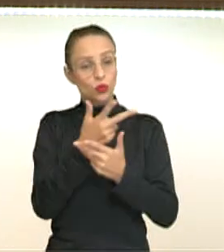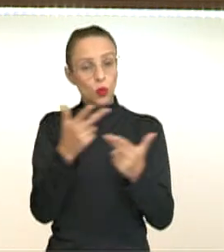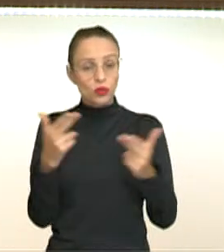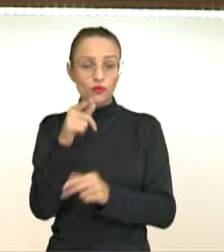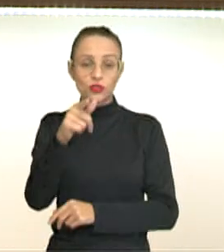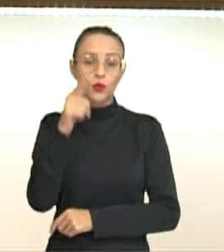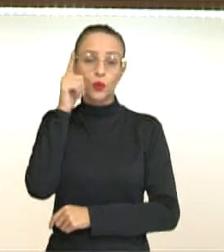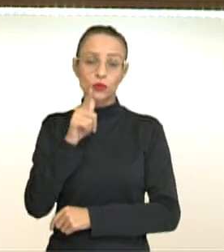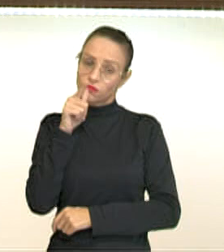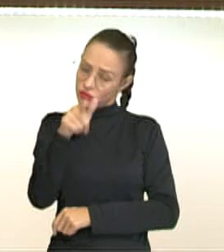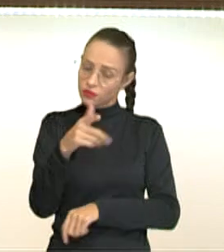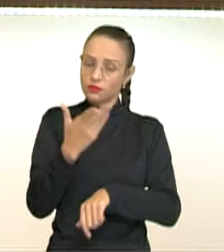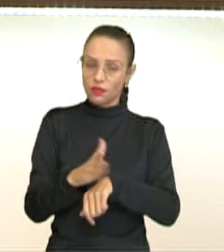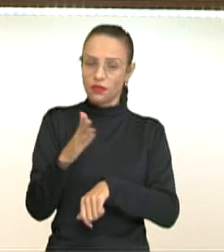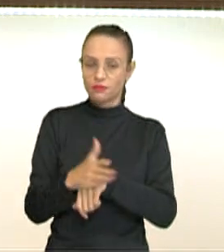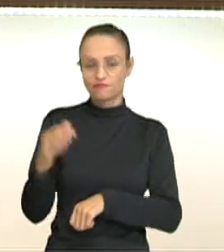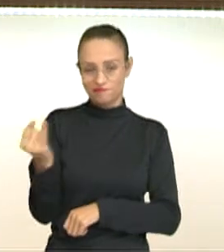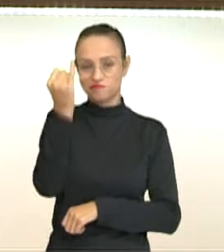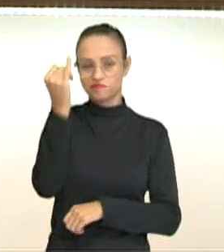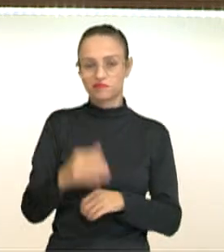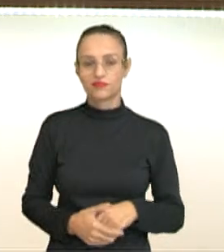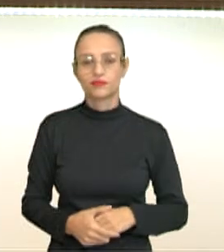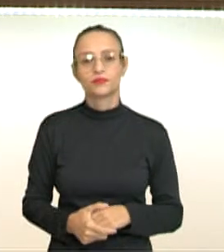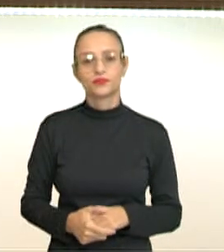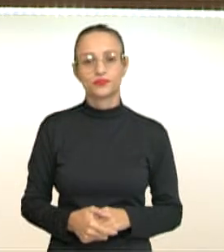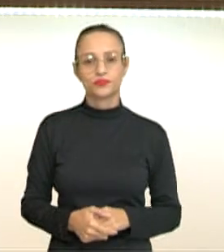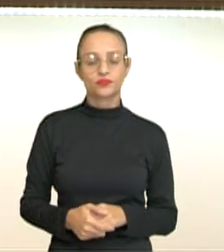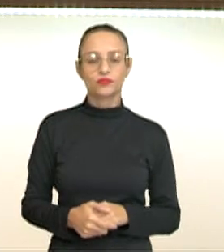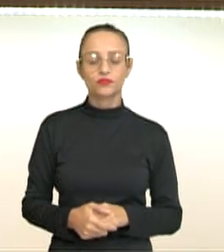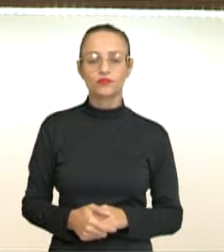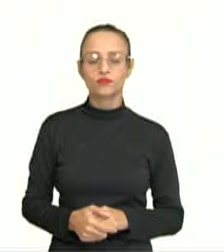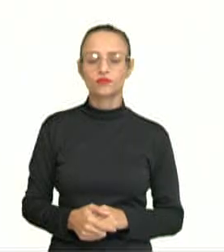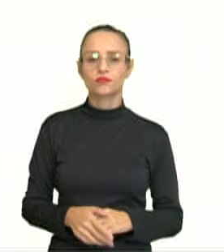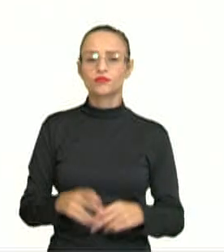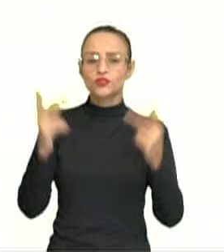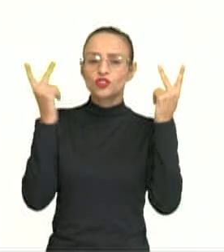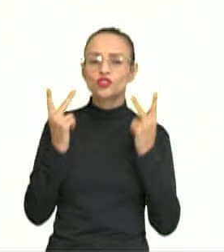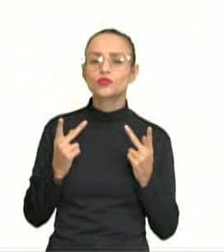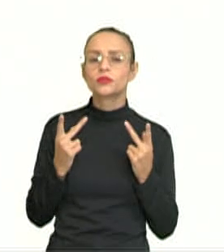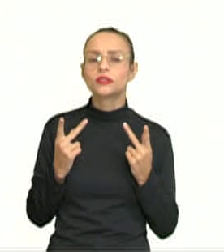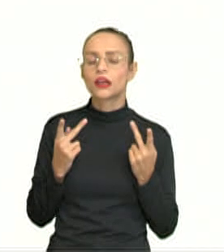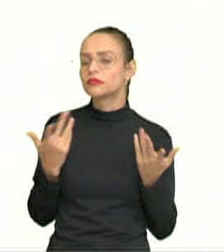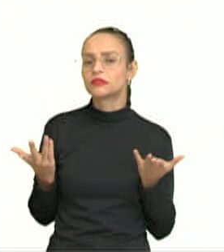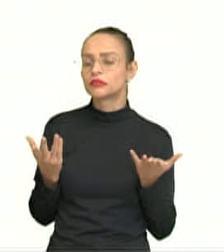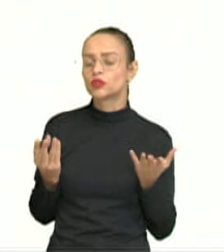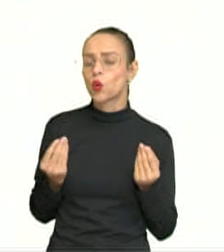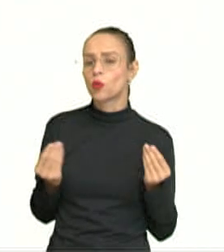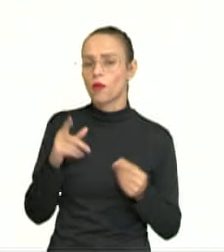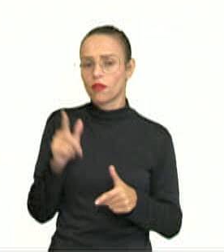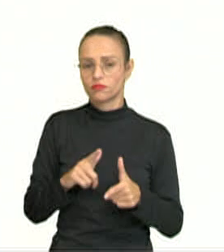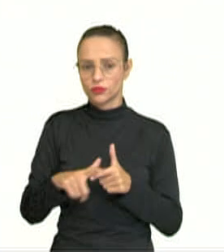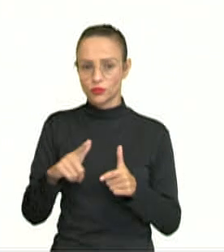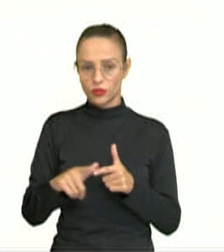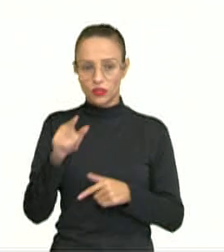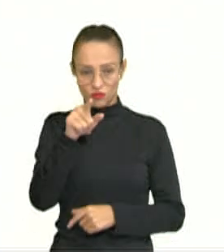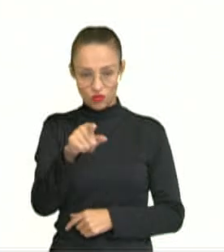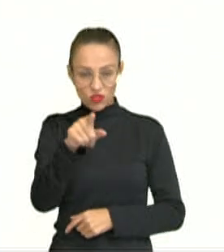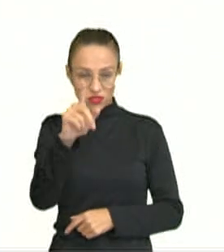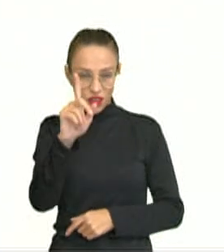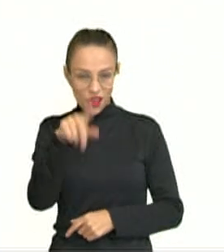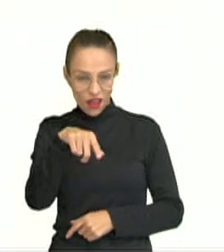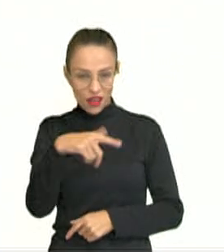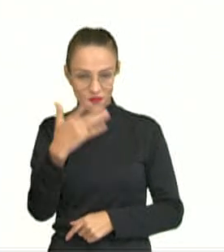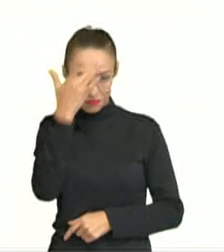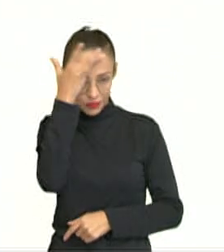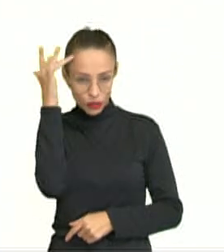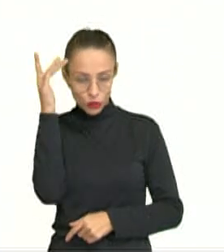vida. Então, treine, é importante. O que é timidez para você e quando ela pode ser um problema? Você se considera uma